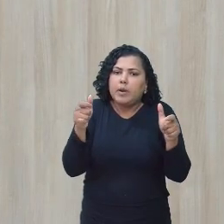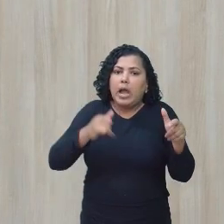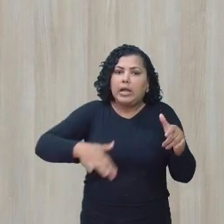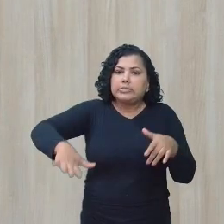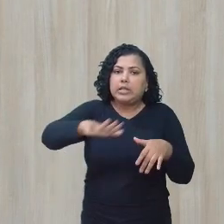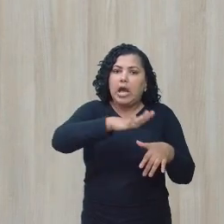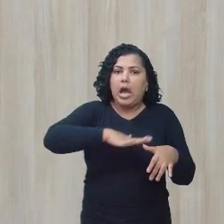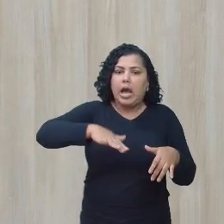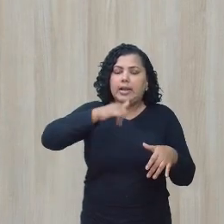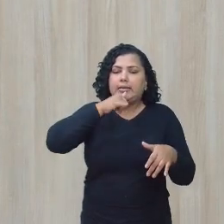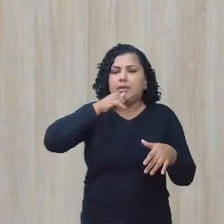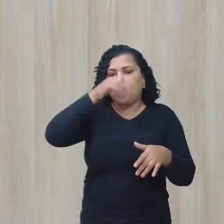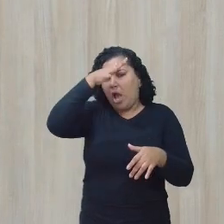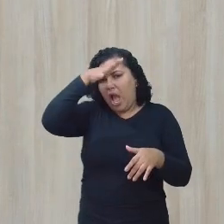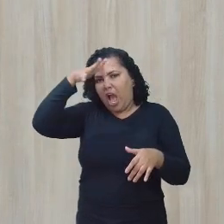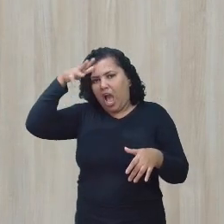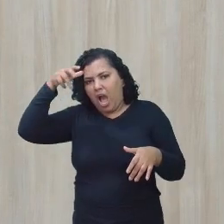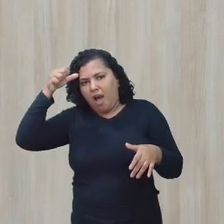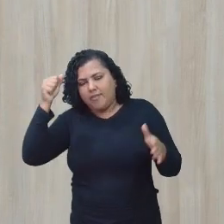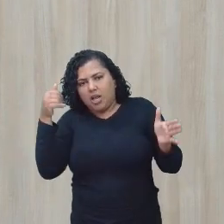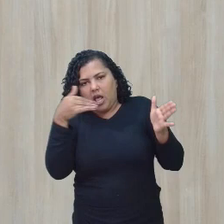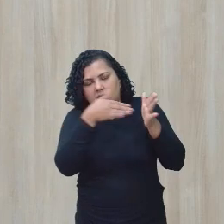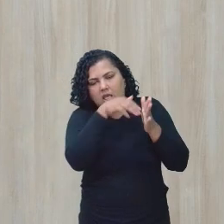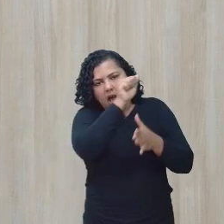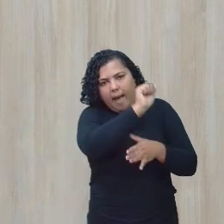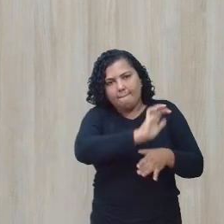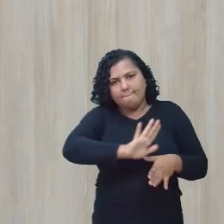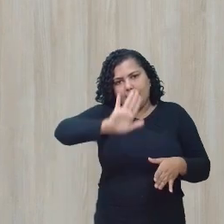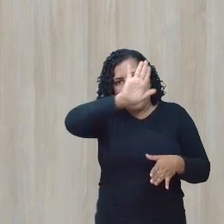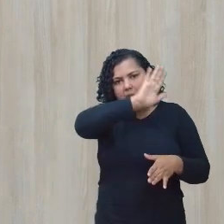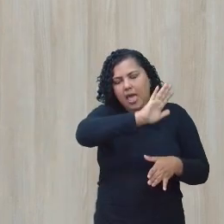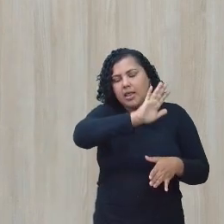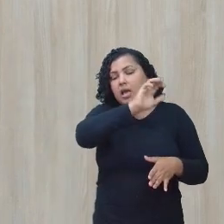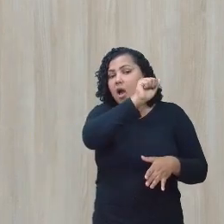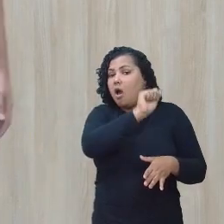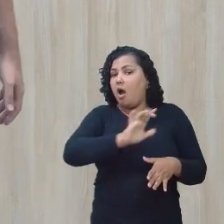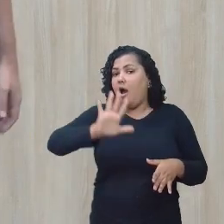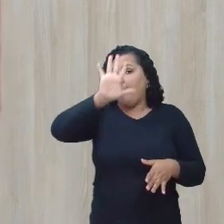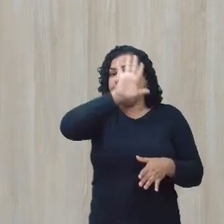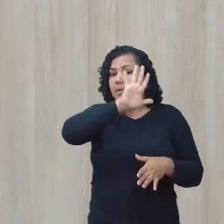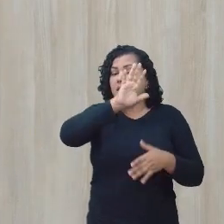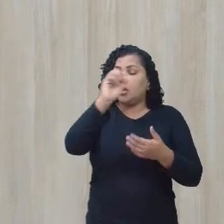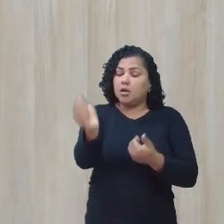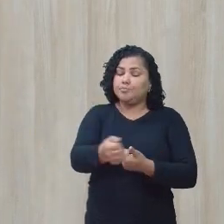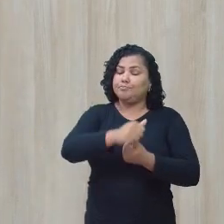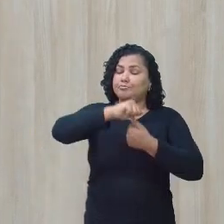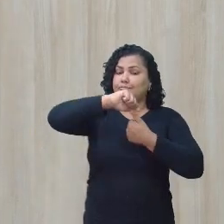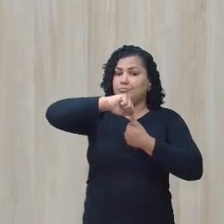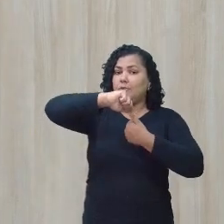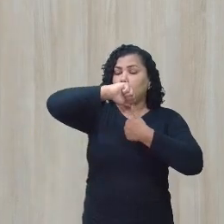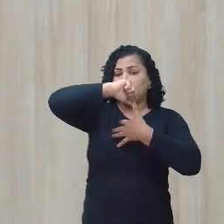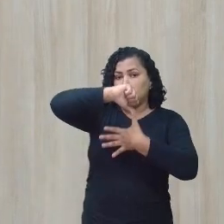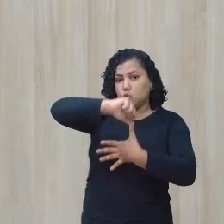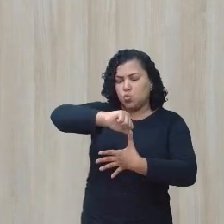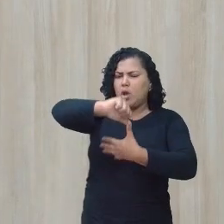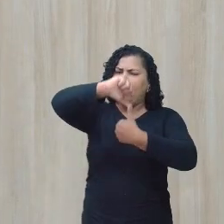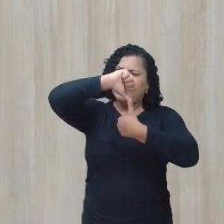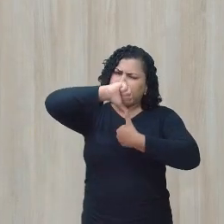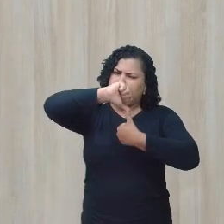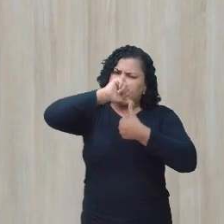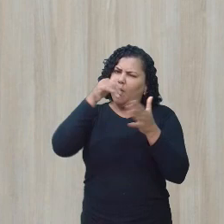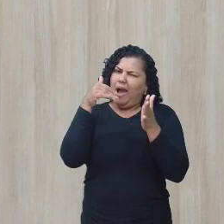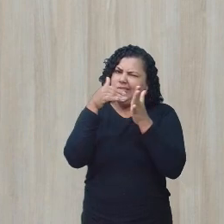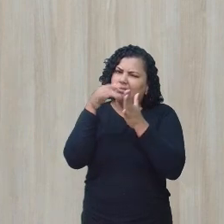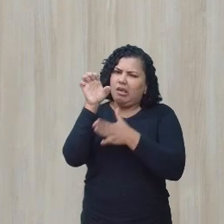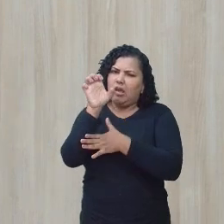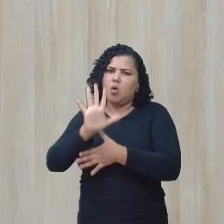a África, a América, seja a América do Sul, principalmente a América Central no primeiro momento, e até a Europa. Então, à medida que